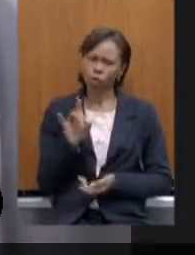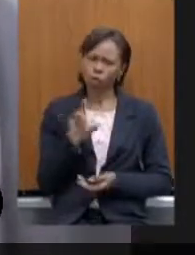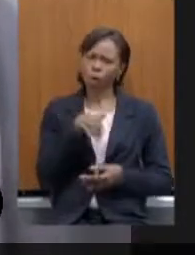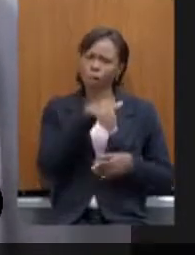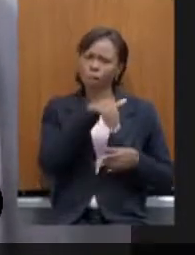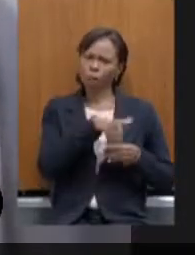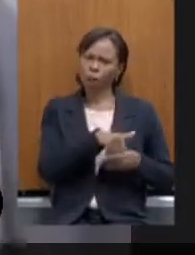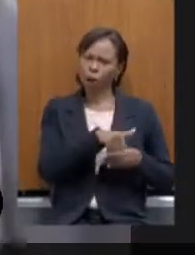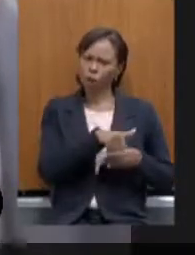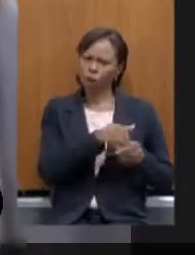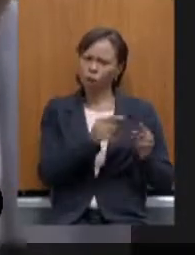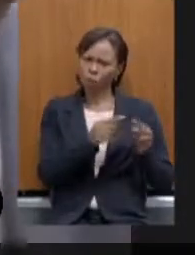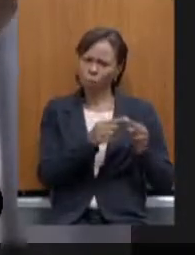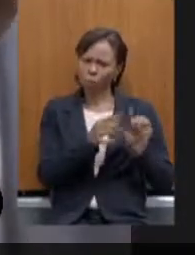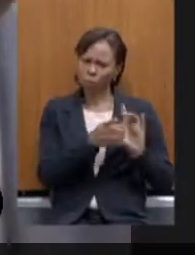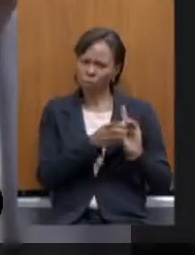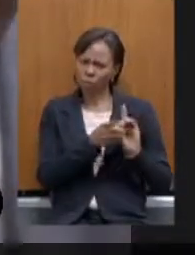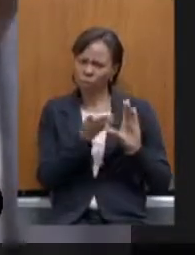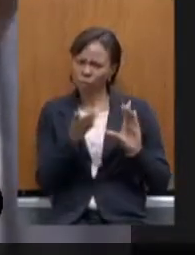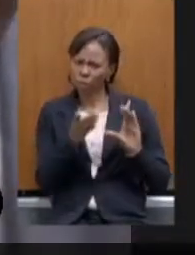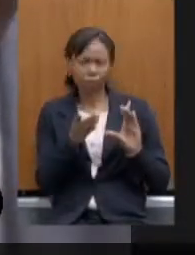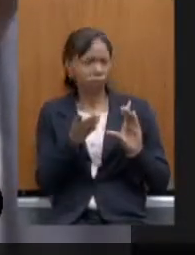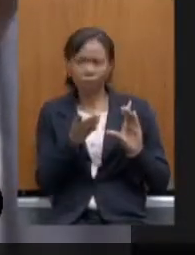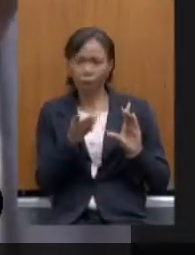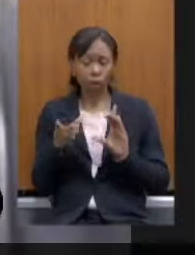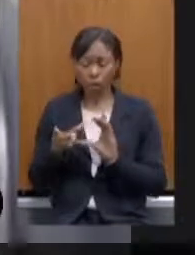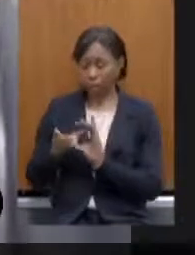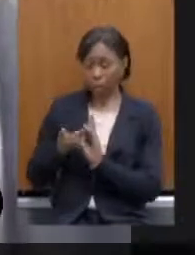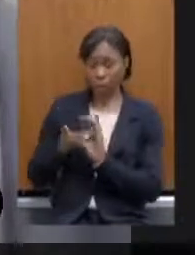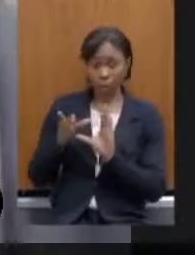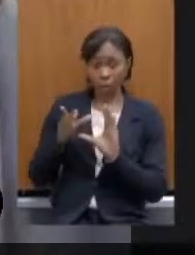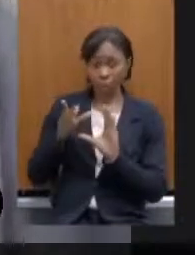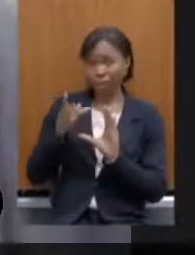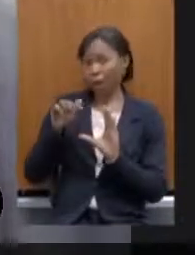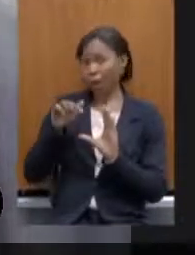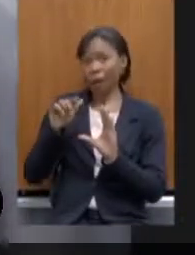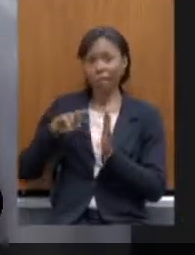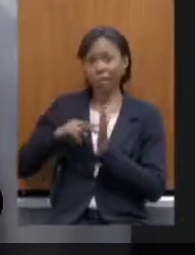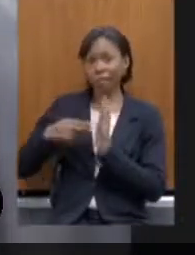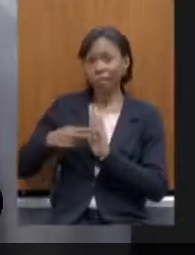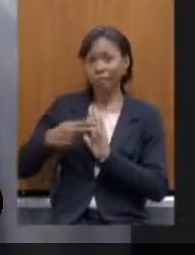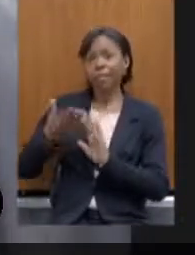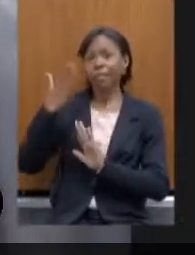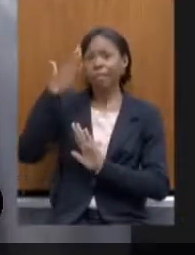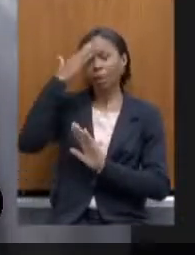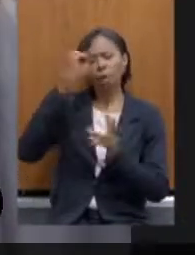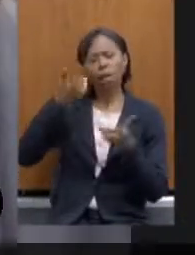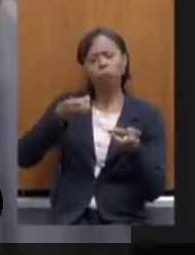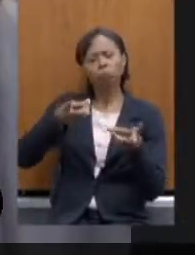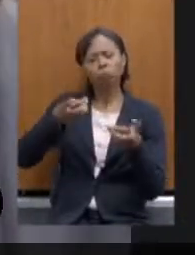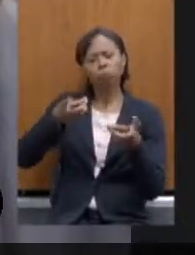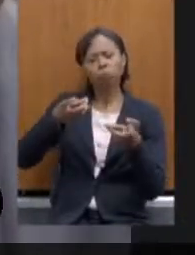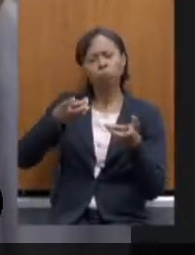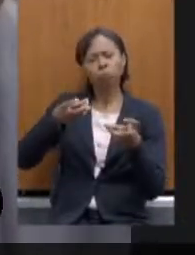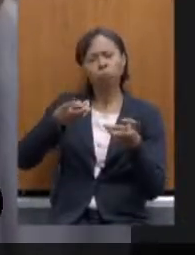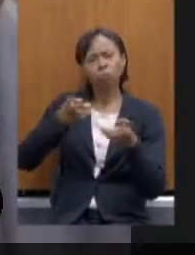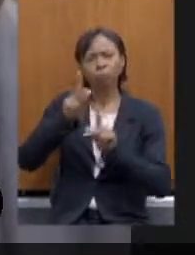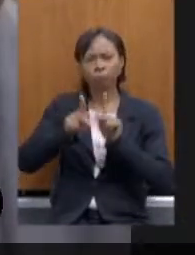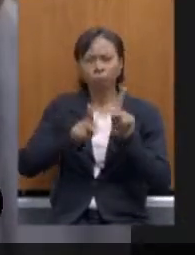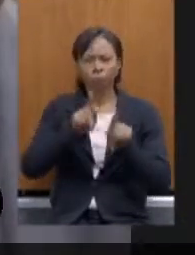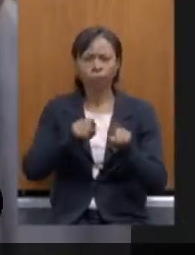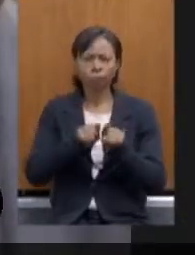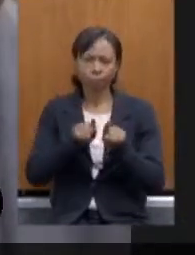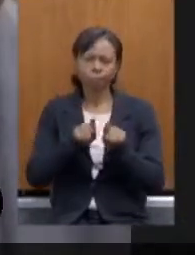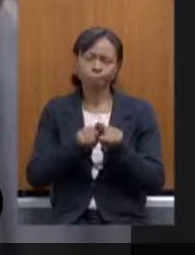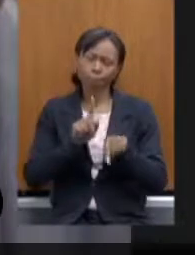voto com democracia democracia também é o saber ouvir as pessoas na questão momento